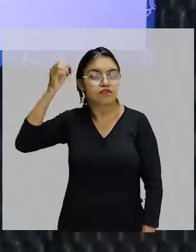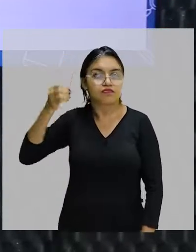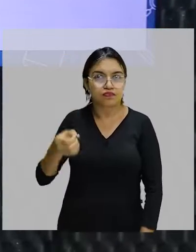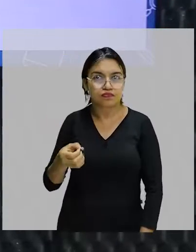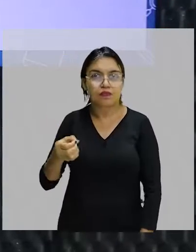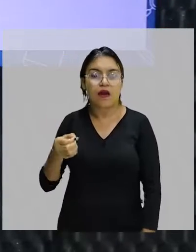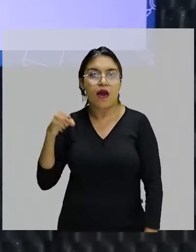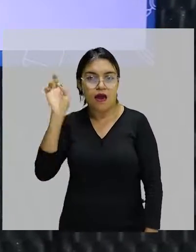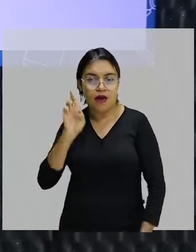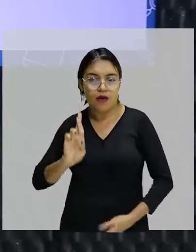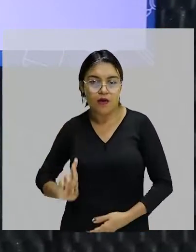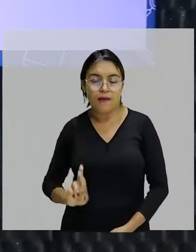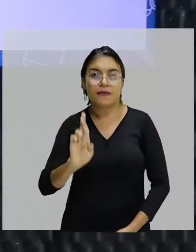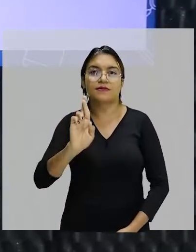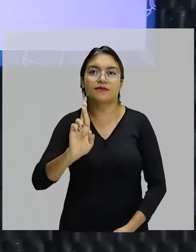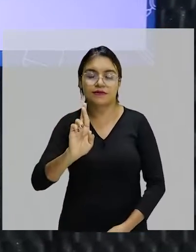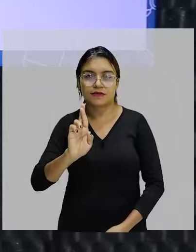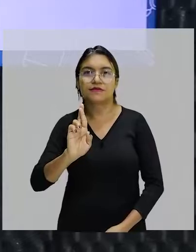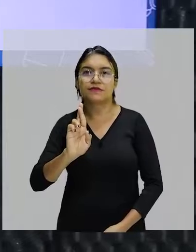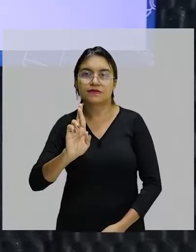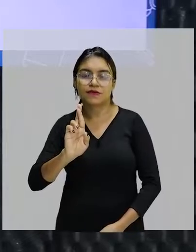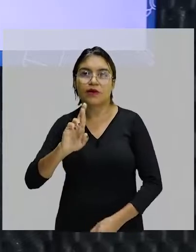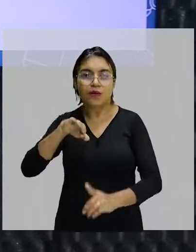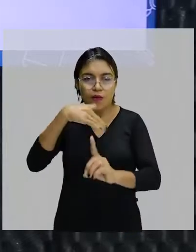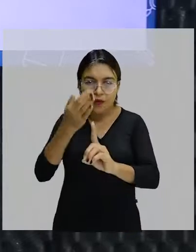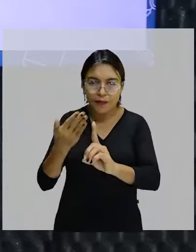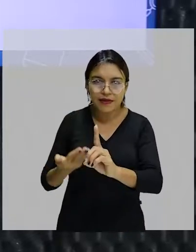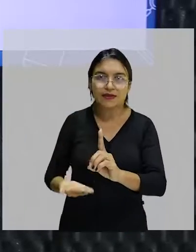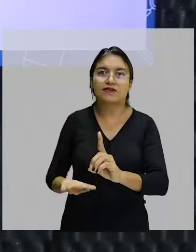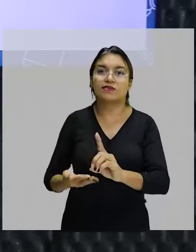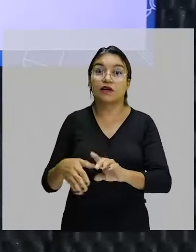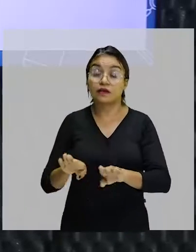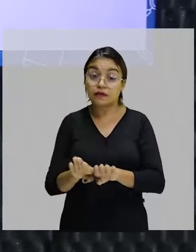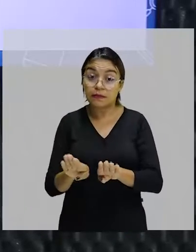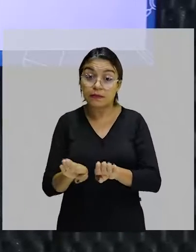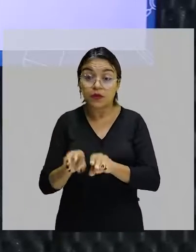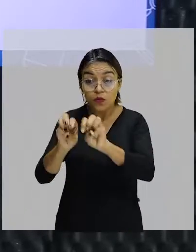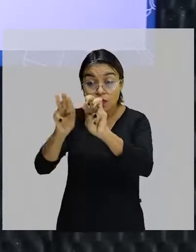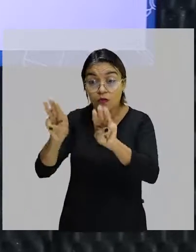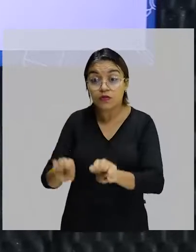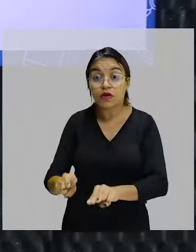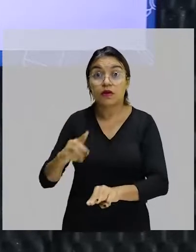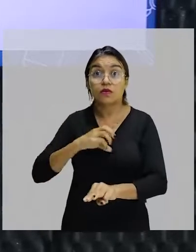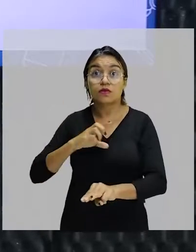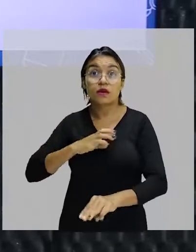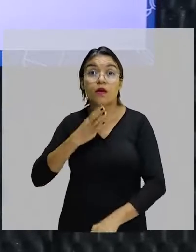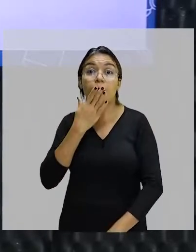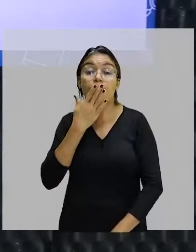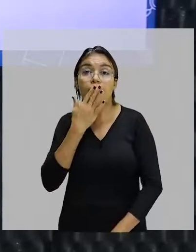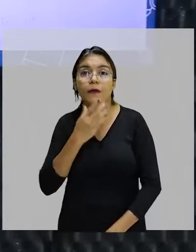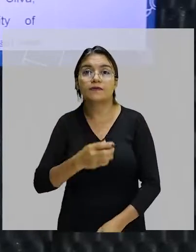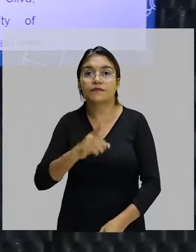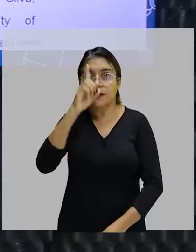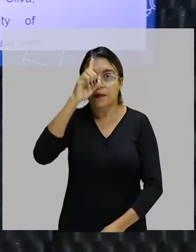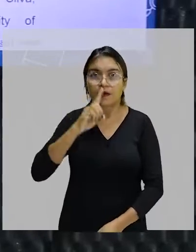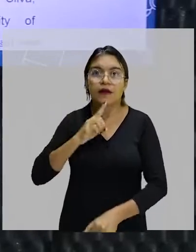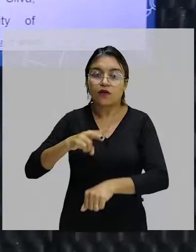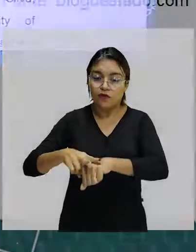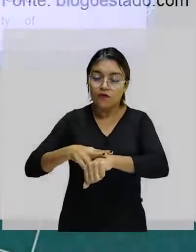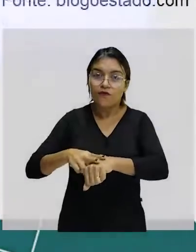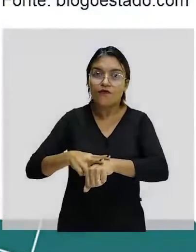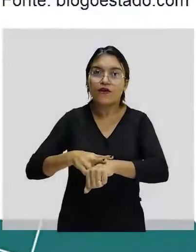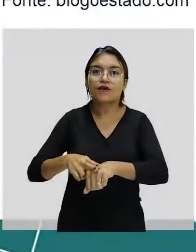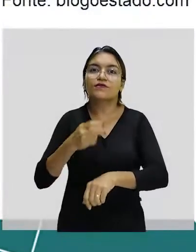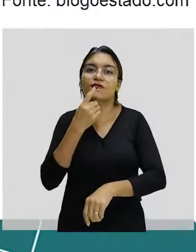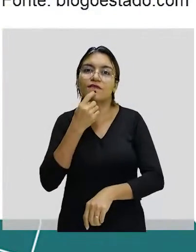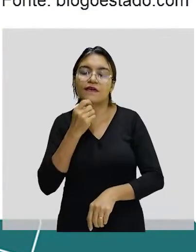maior ícone mundial do reggae, e o museu tem as cores amarelo, verde e vermelho, que